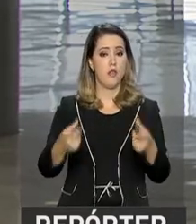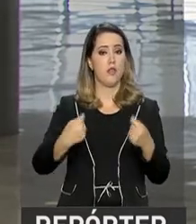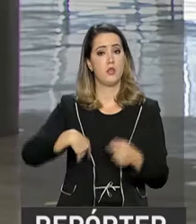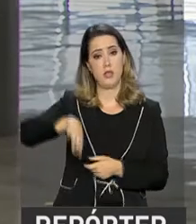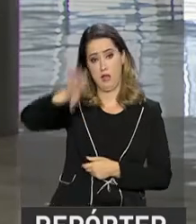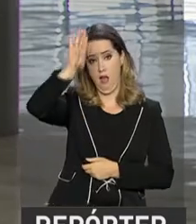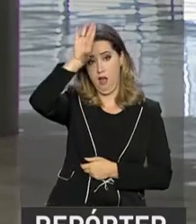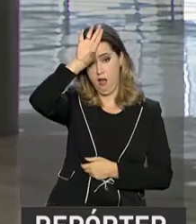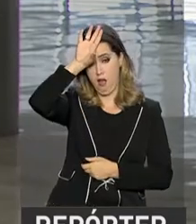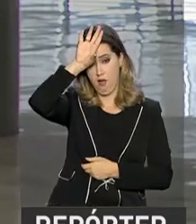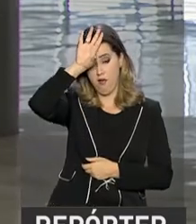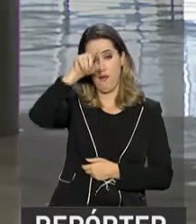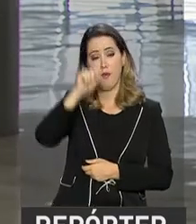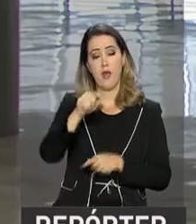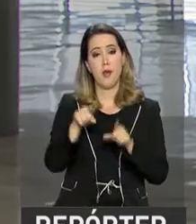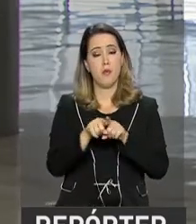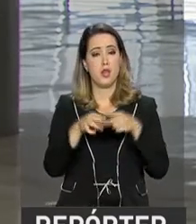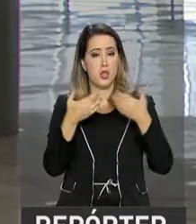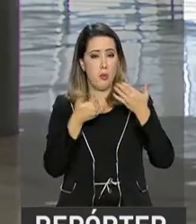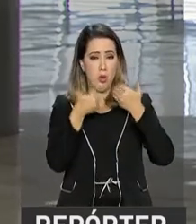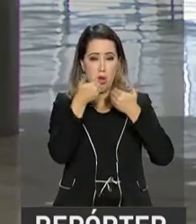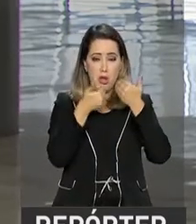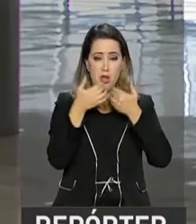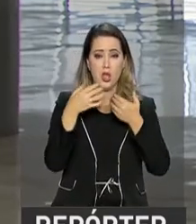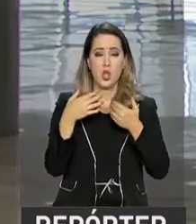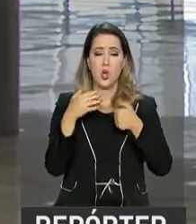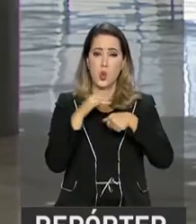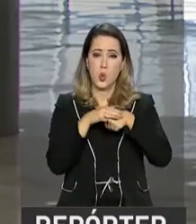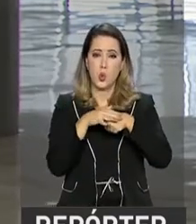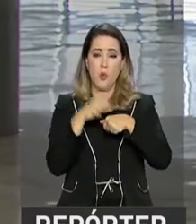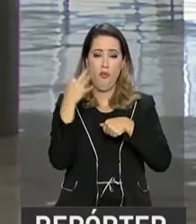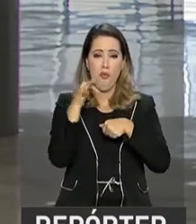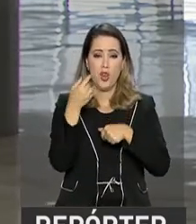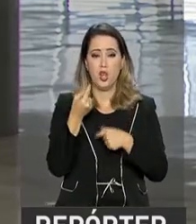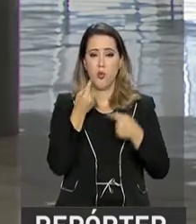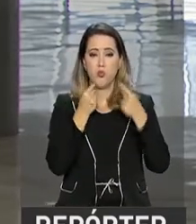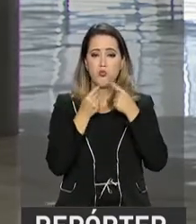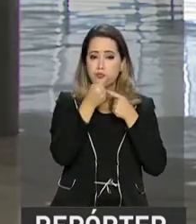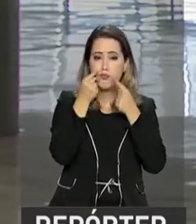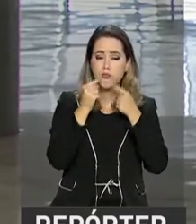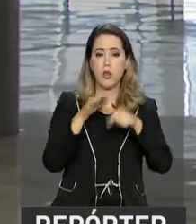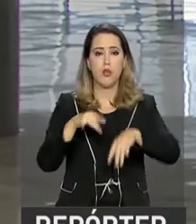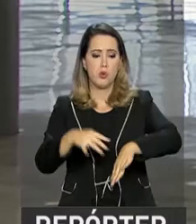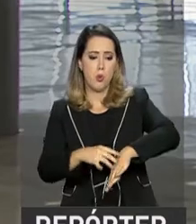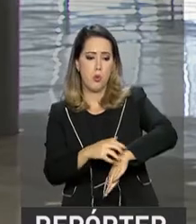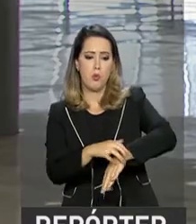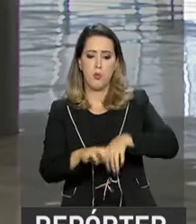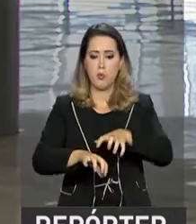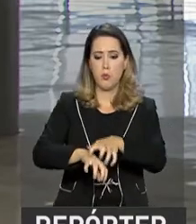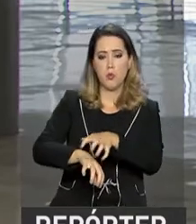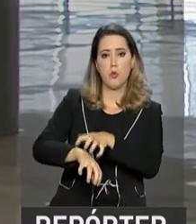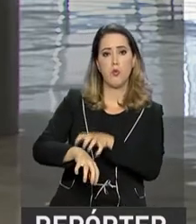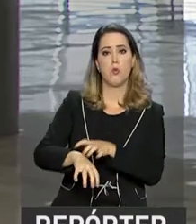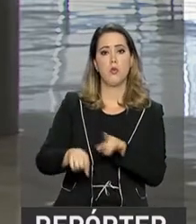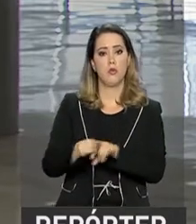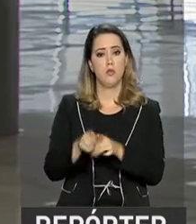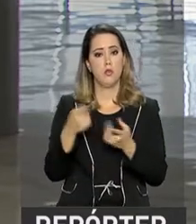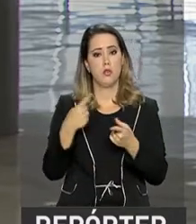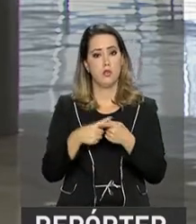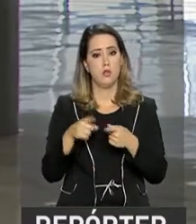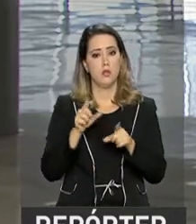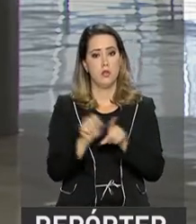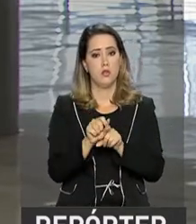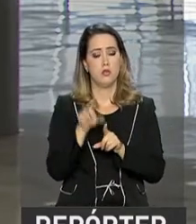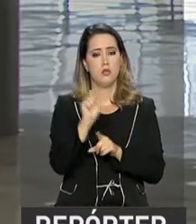aftas na boca e nas patas do animal se espalhando rapidamente pelo corpo humano condenando a carne